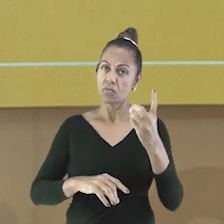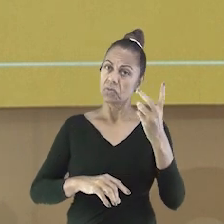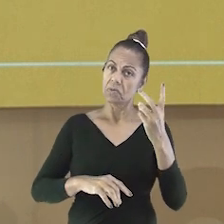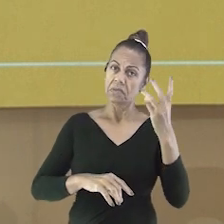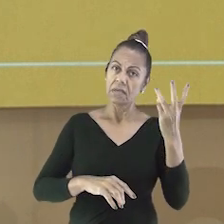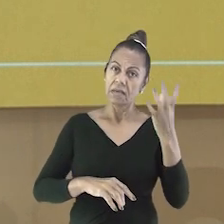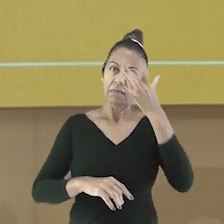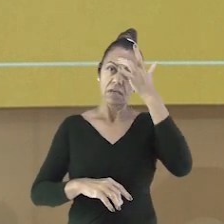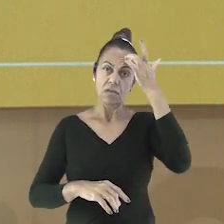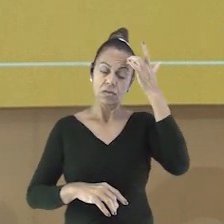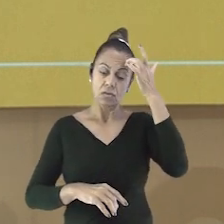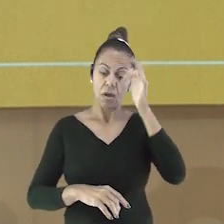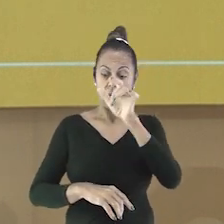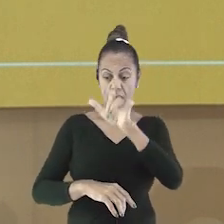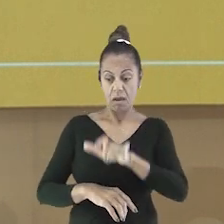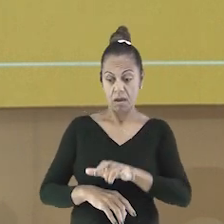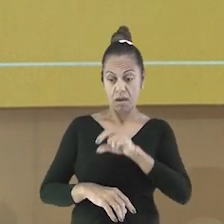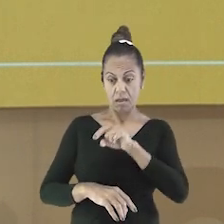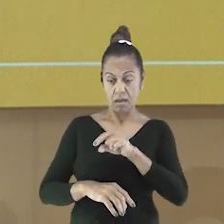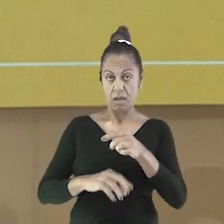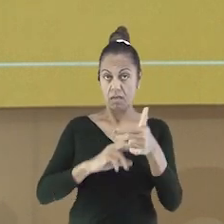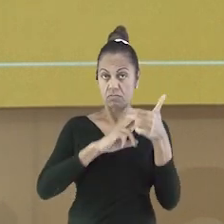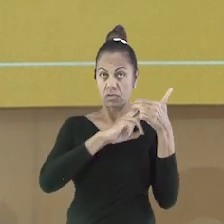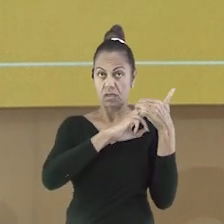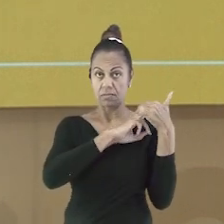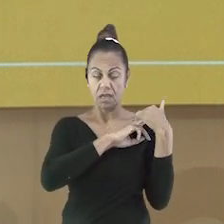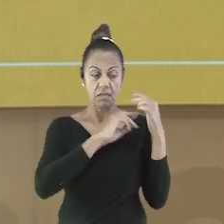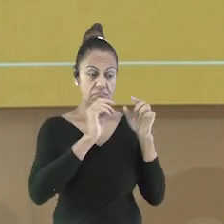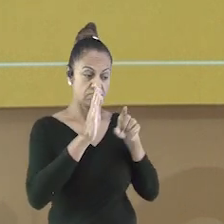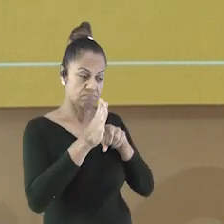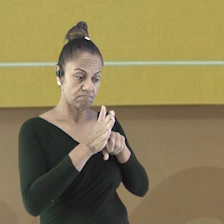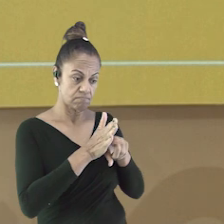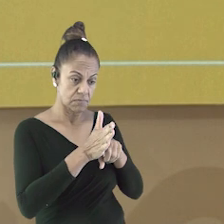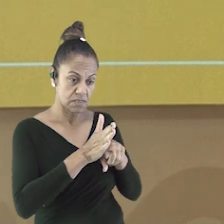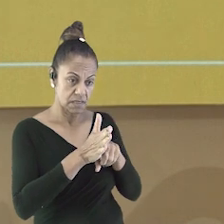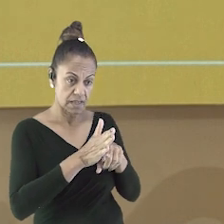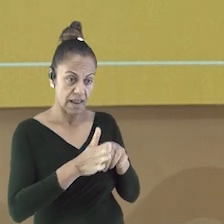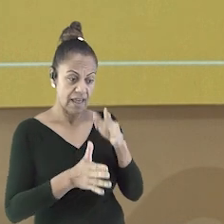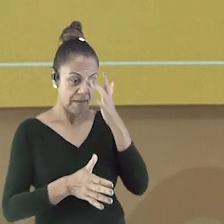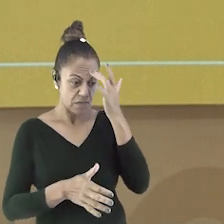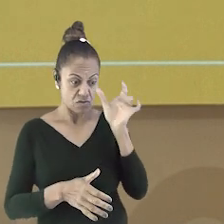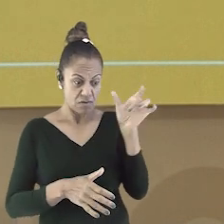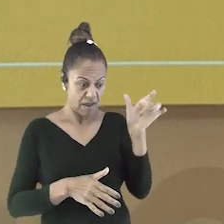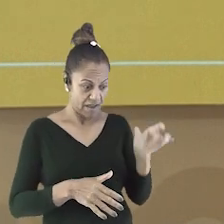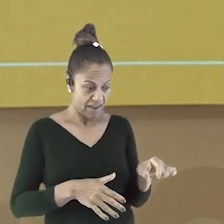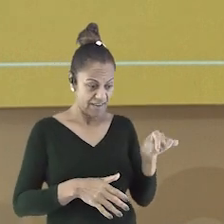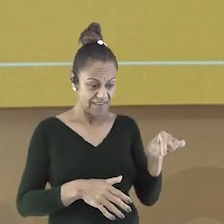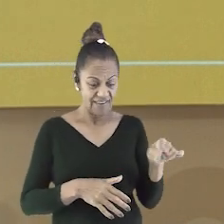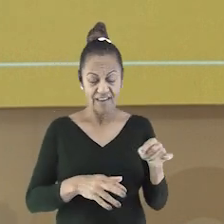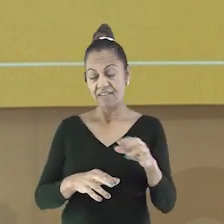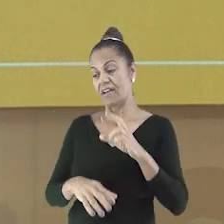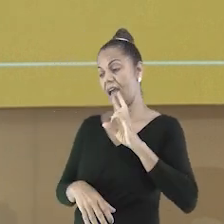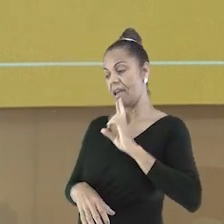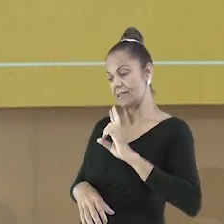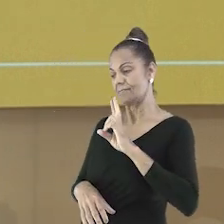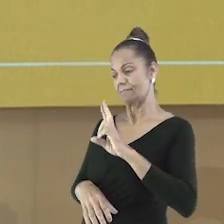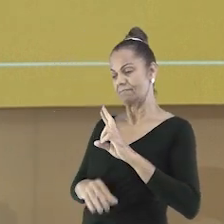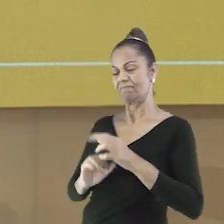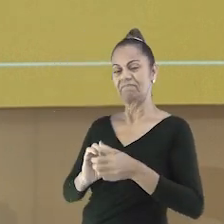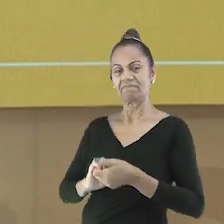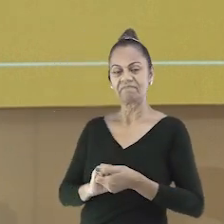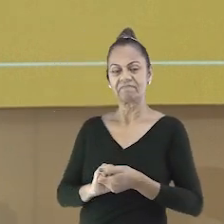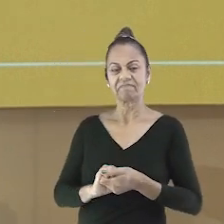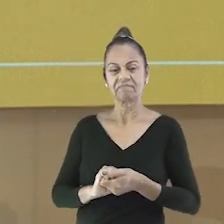textos produzidos pelo diálogo entre duas ou mais pessoas. O entrevistador é o responsável por fazer as perguntas e